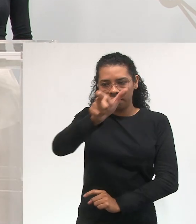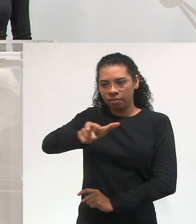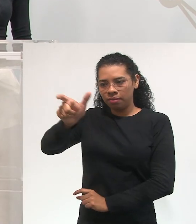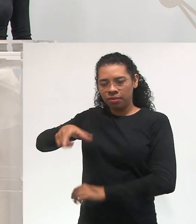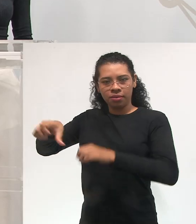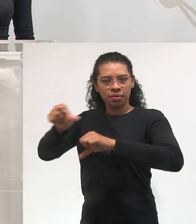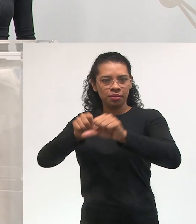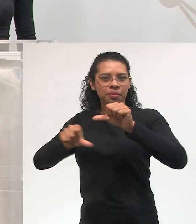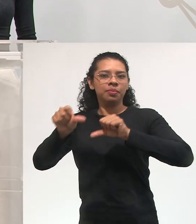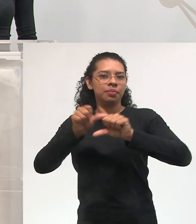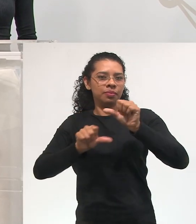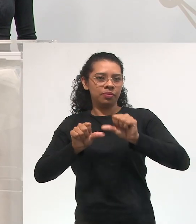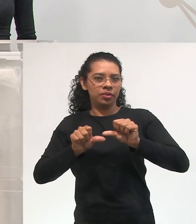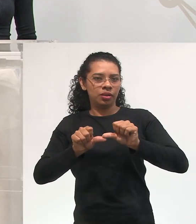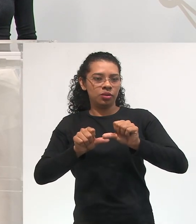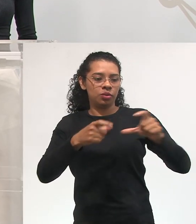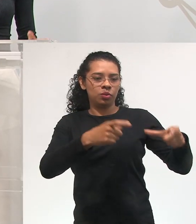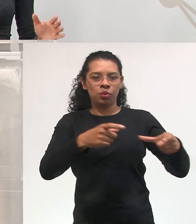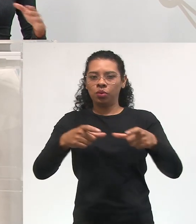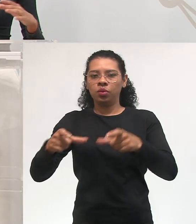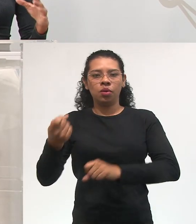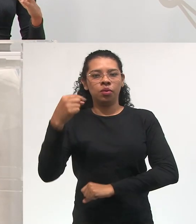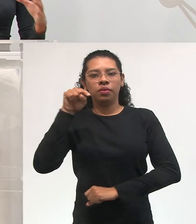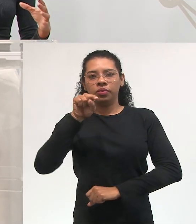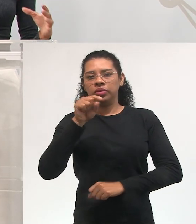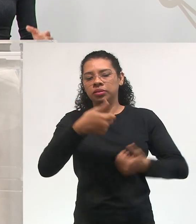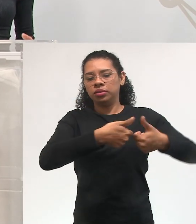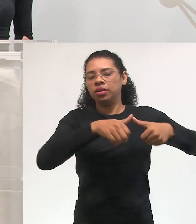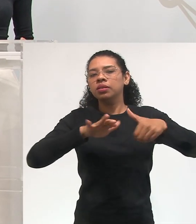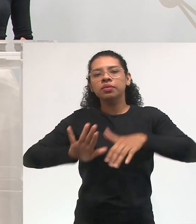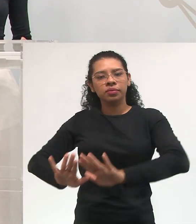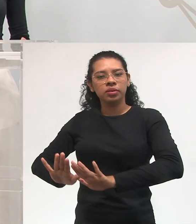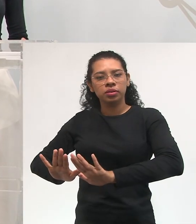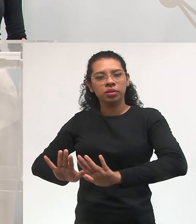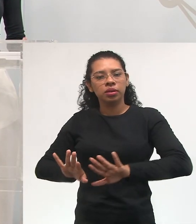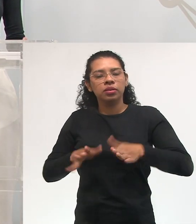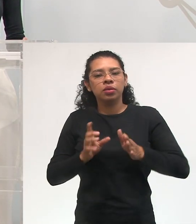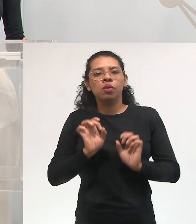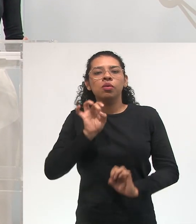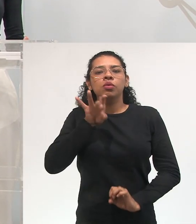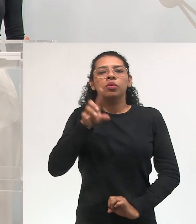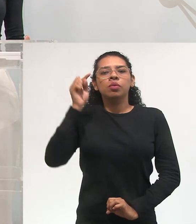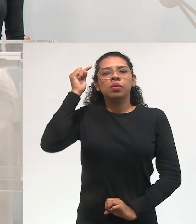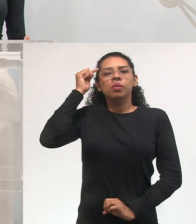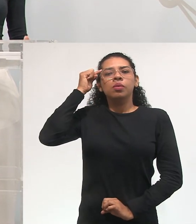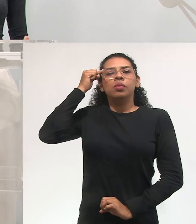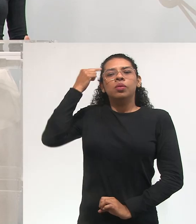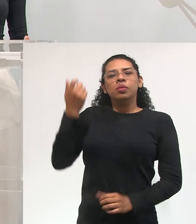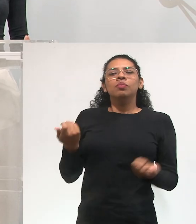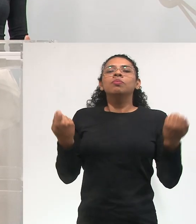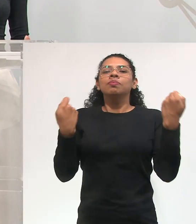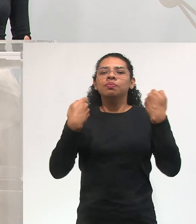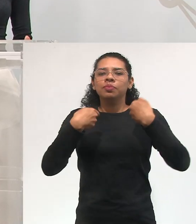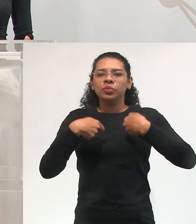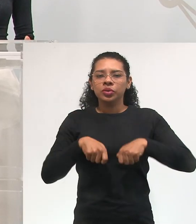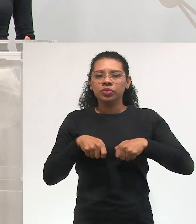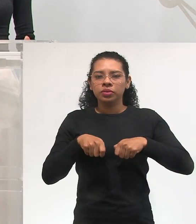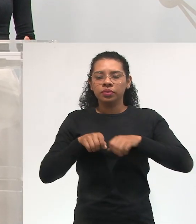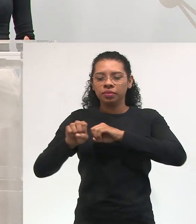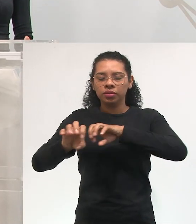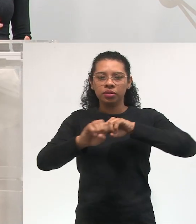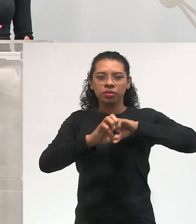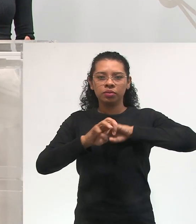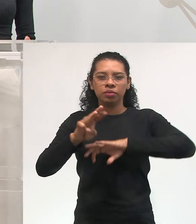na realidade que você está inserido, né? Só é possível pensar numa educação, nessa perspectiva